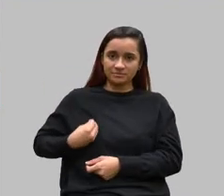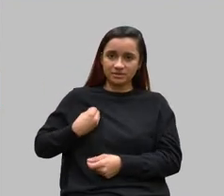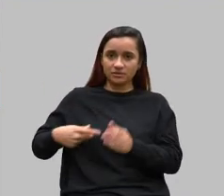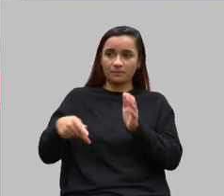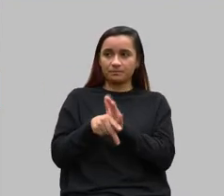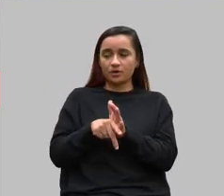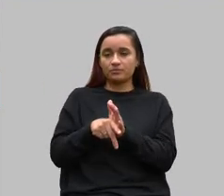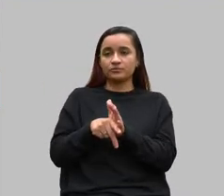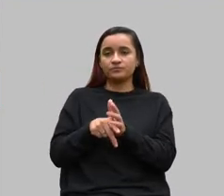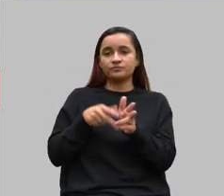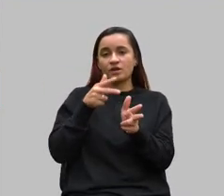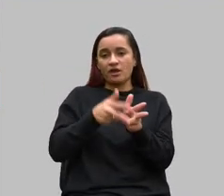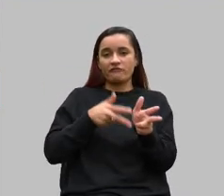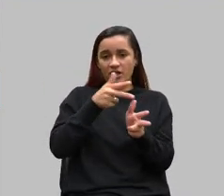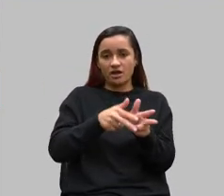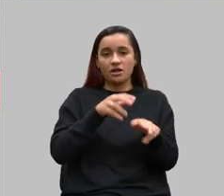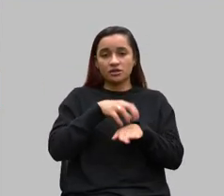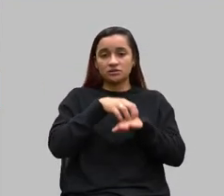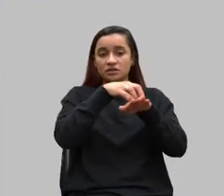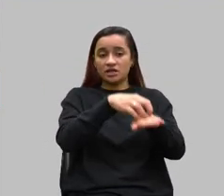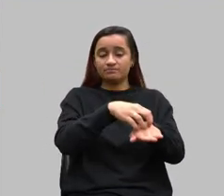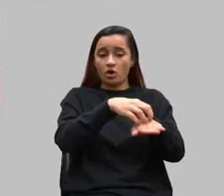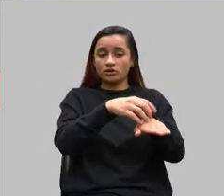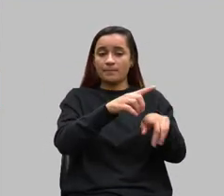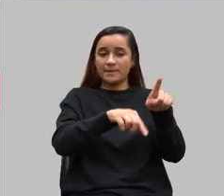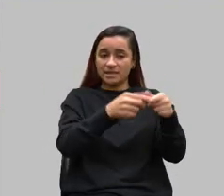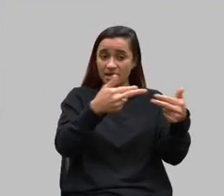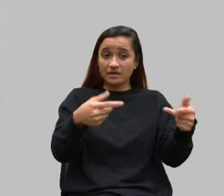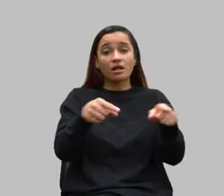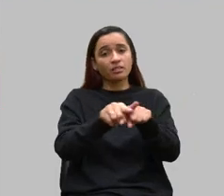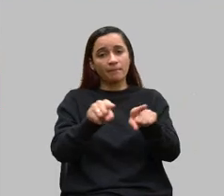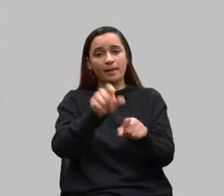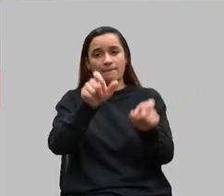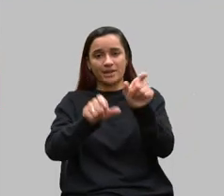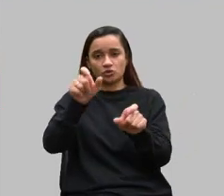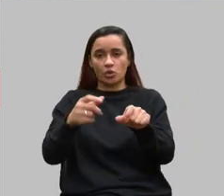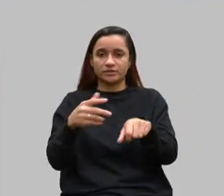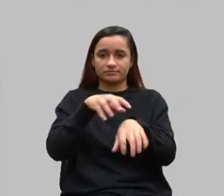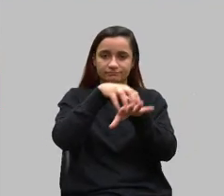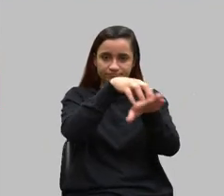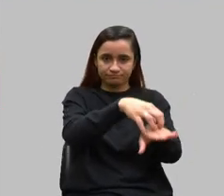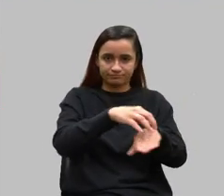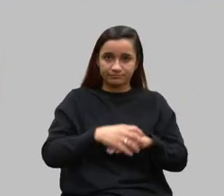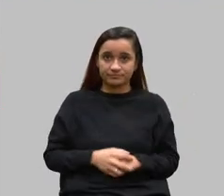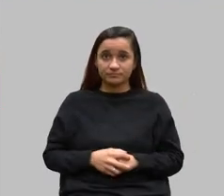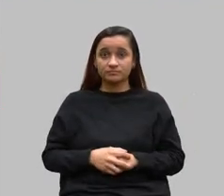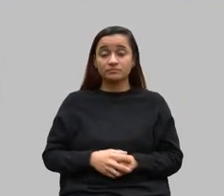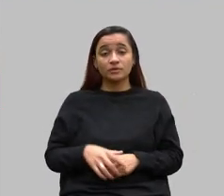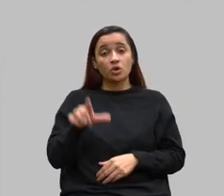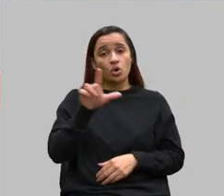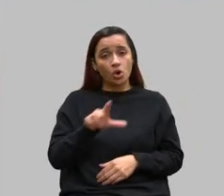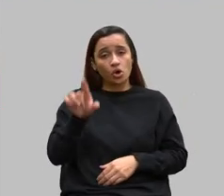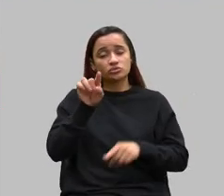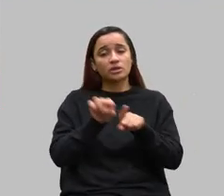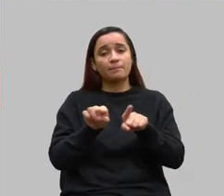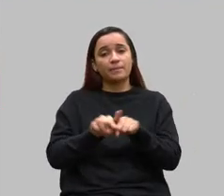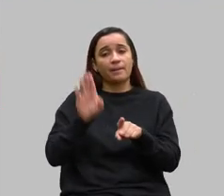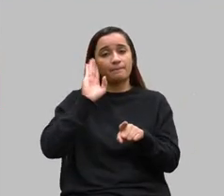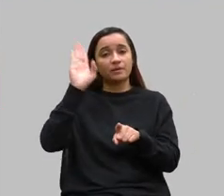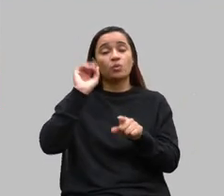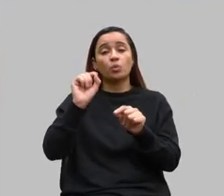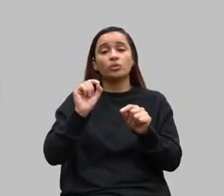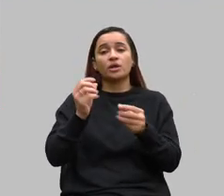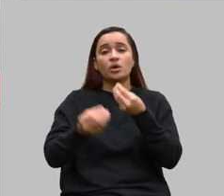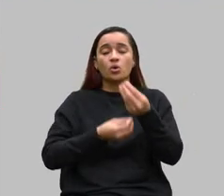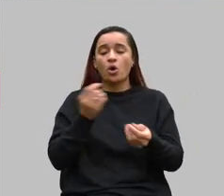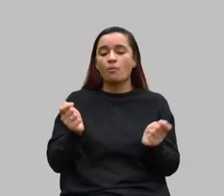no transporte de cargas e de passageiros E logicamente privilegiando a cadeia produtiva que temos em Minas Gerais com a